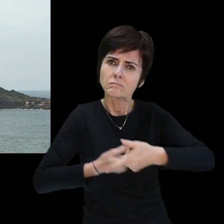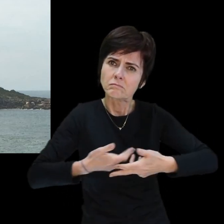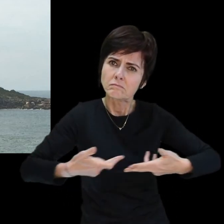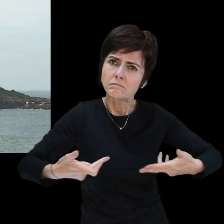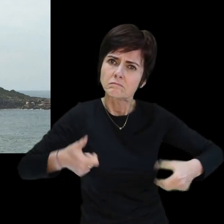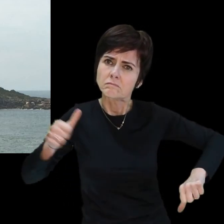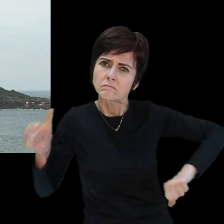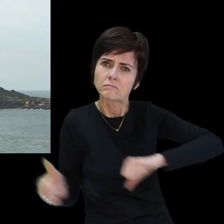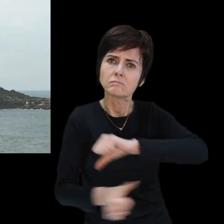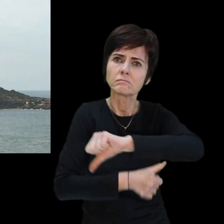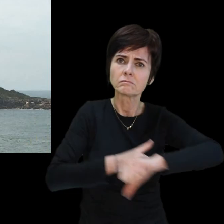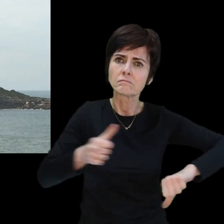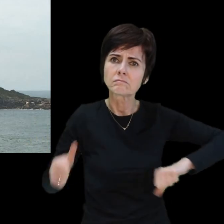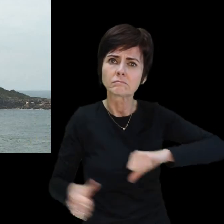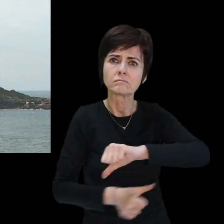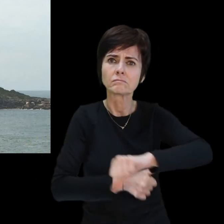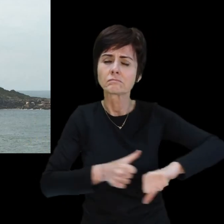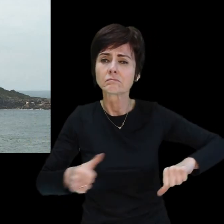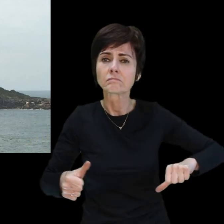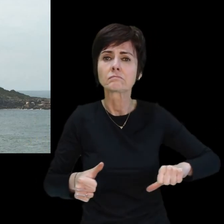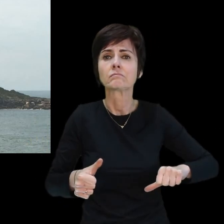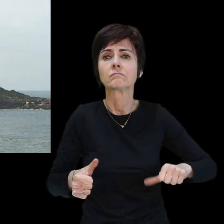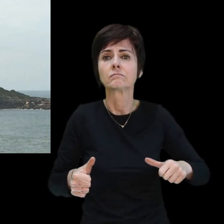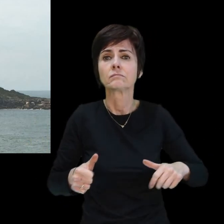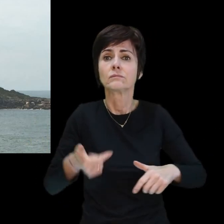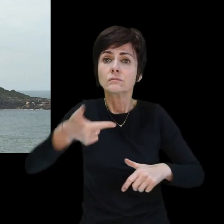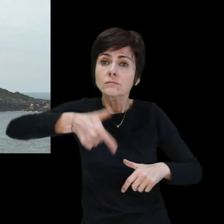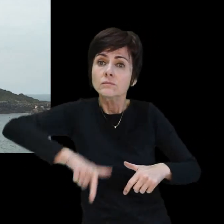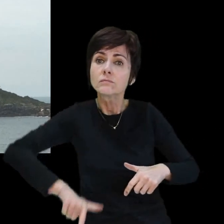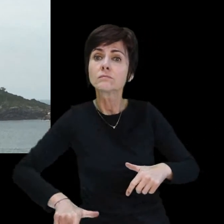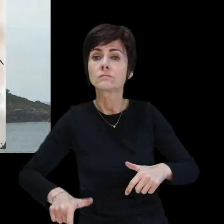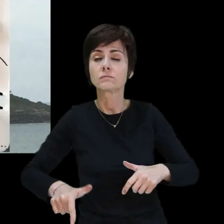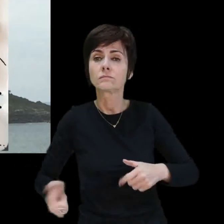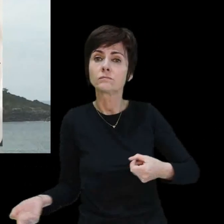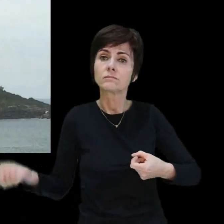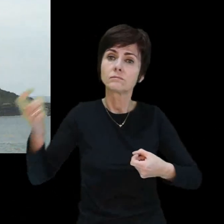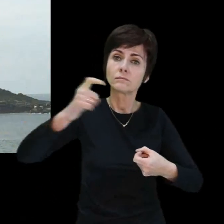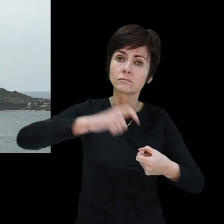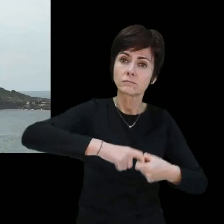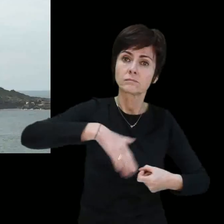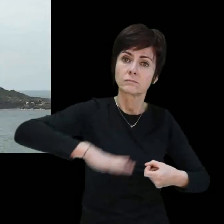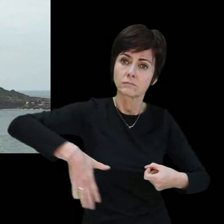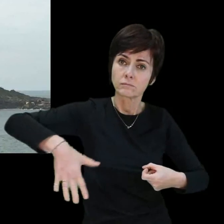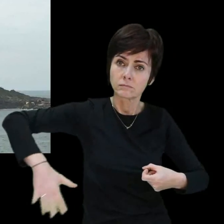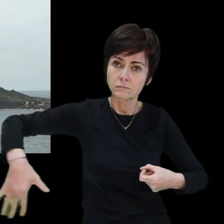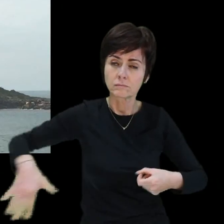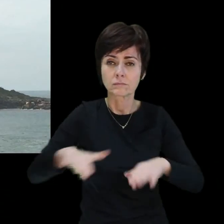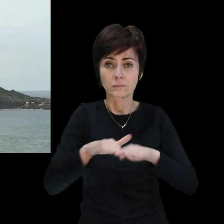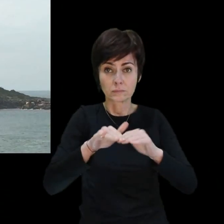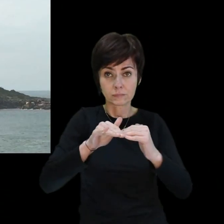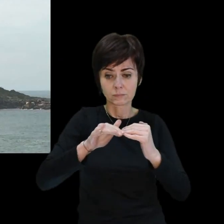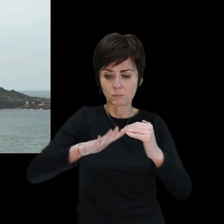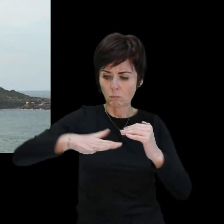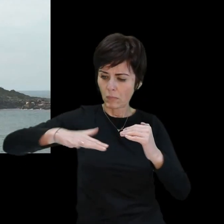sendo dissolvido, vai sendo transformado e vai chegando de novo nos ambientes